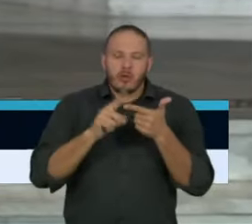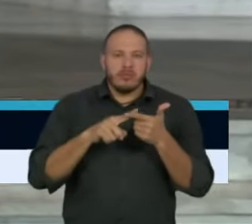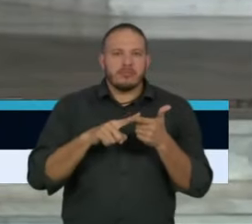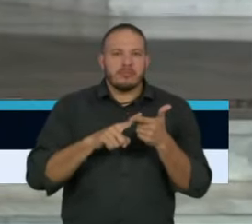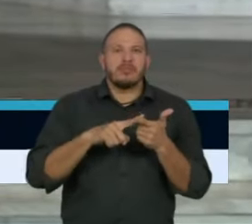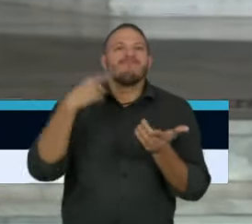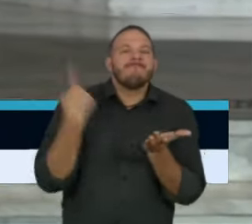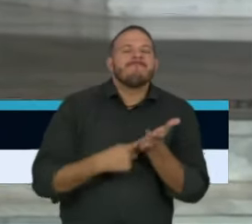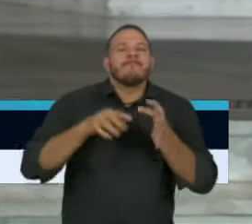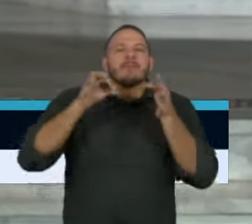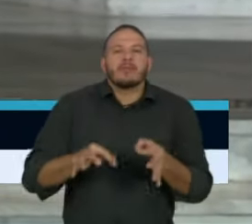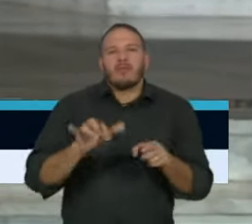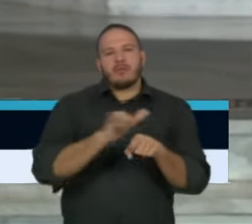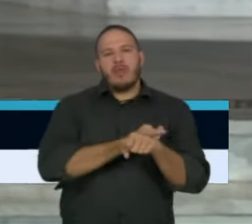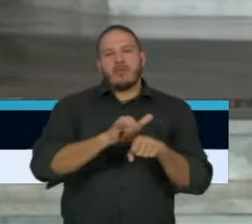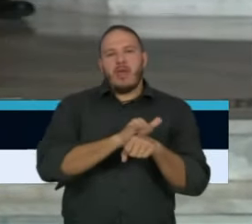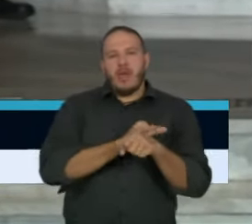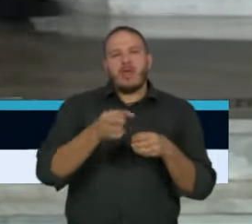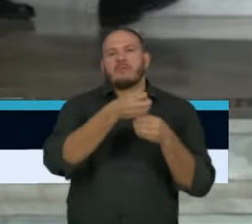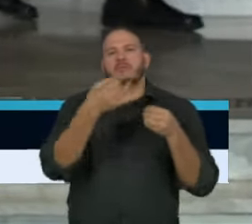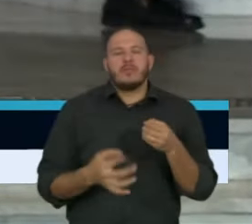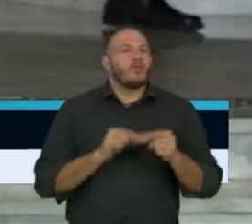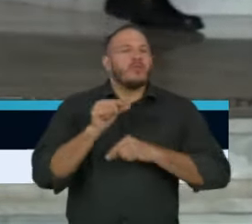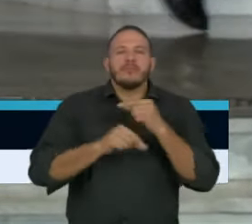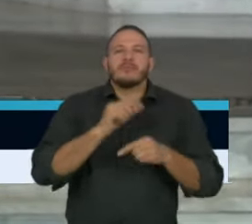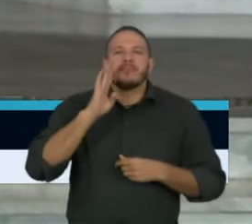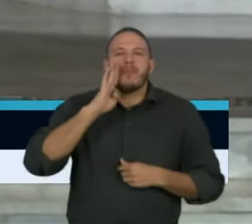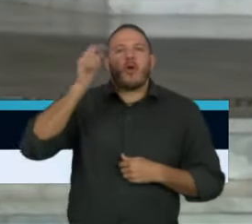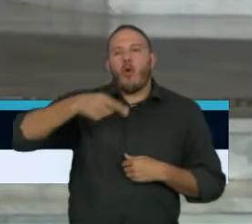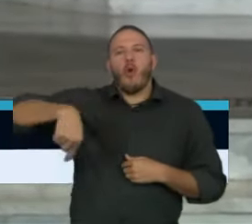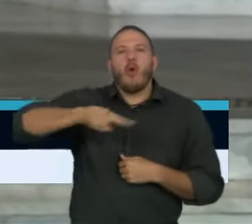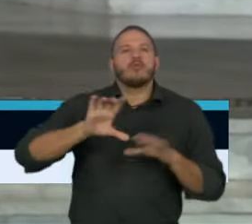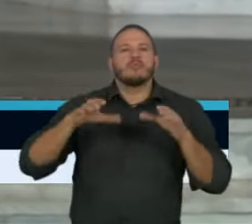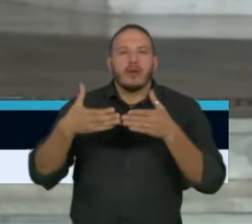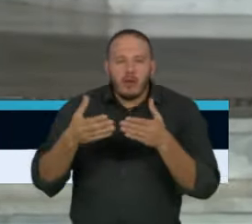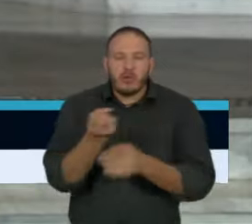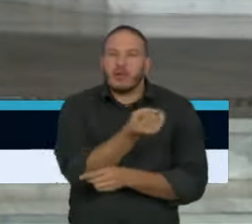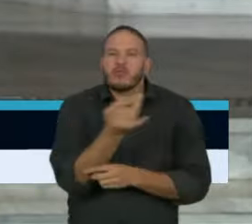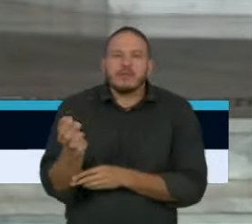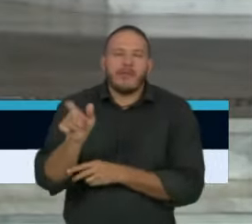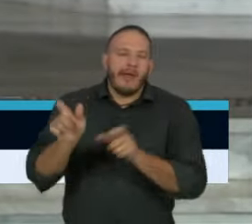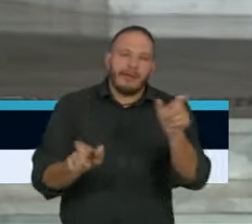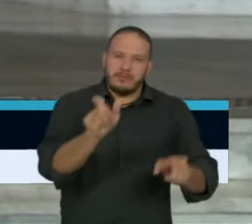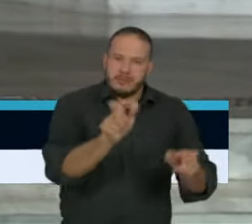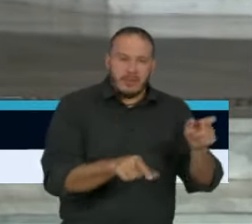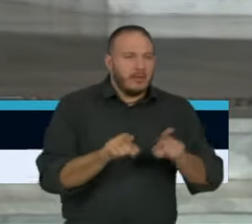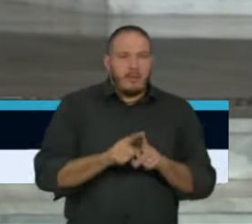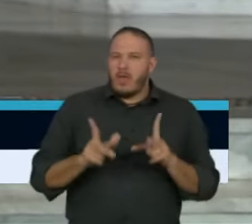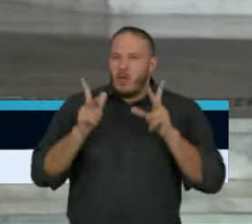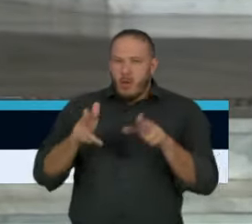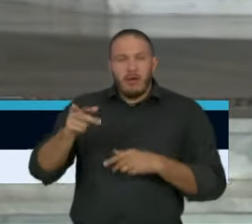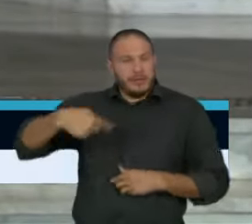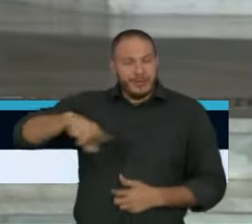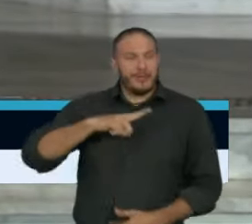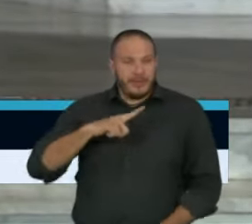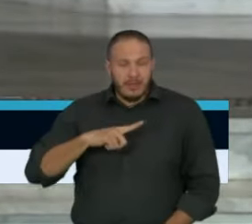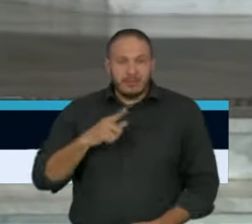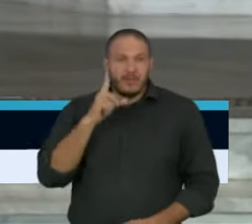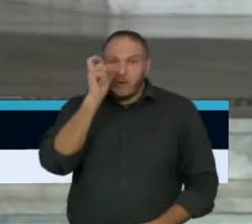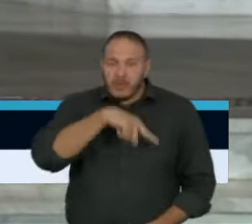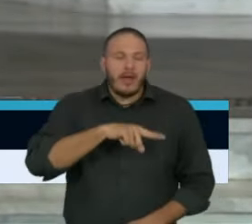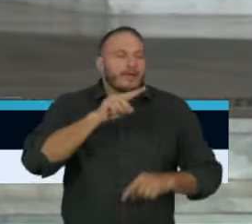aquisição. E aqui é importante dizer, qual que é o maior gargalo hoje? São os insumos. Da mesma forma que nós temos dificuldade para outros